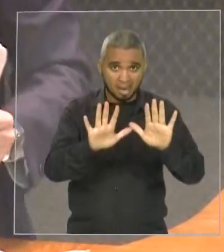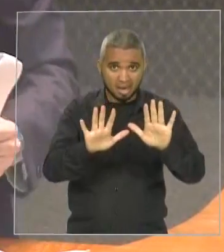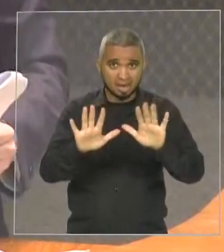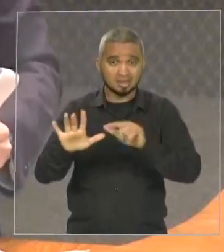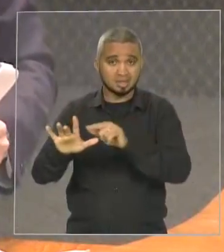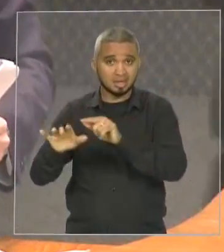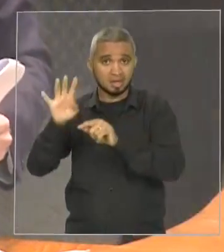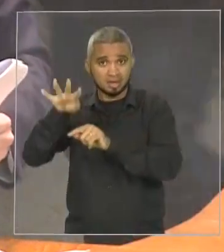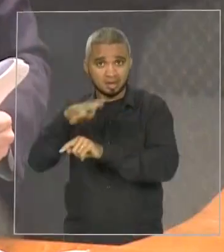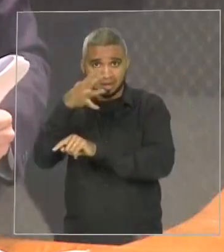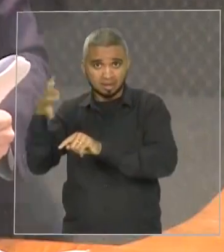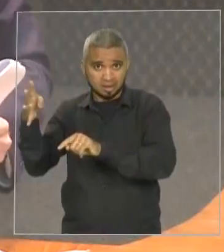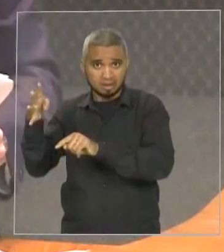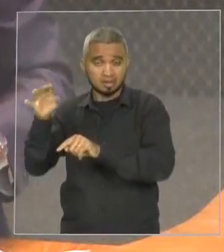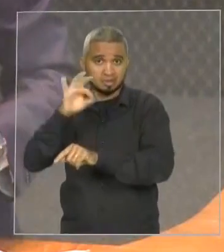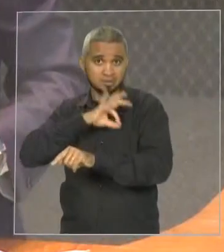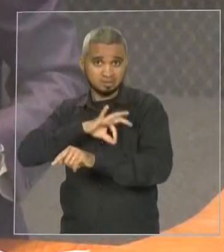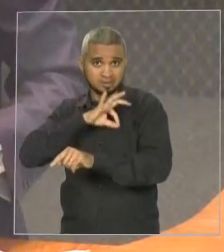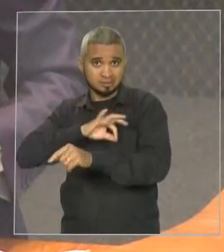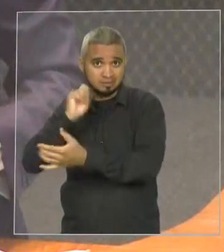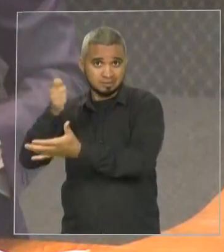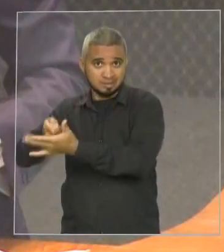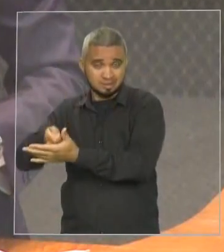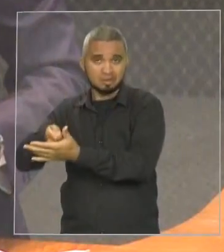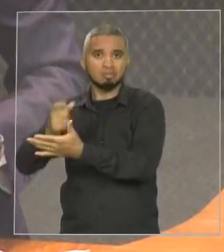um exemplo